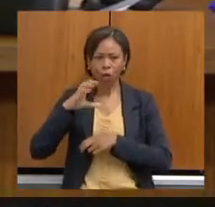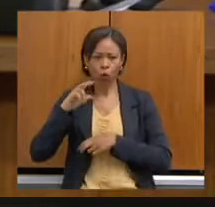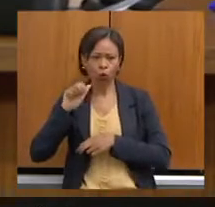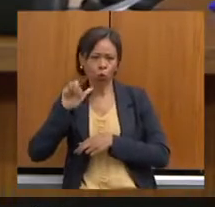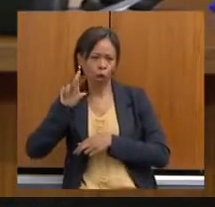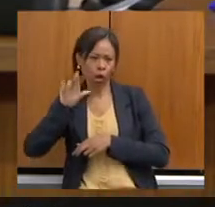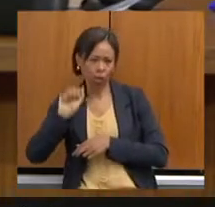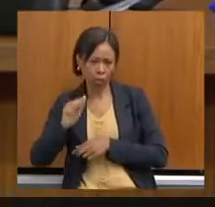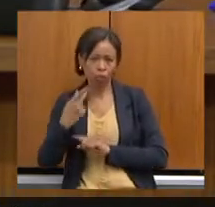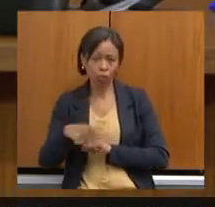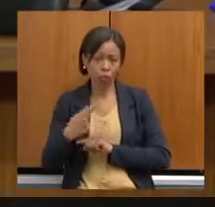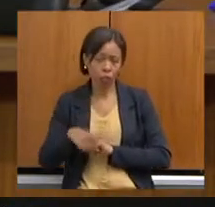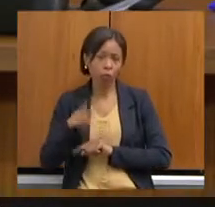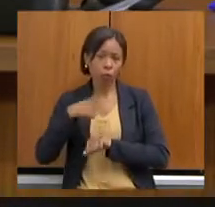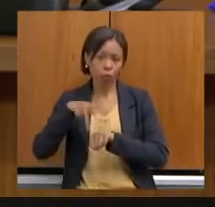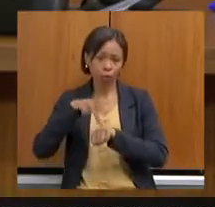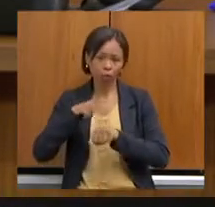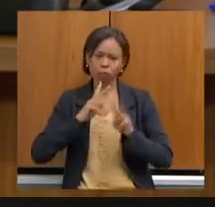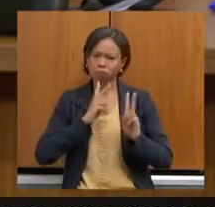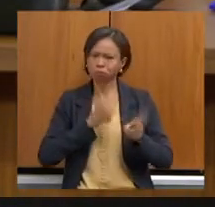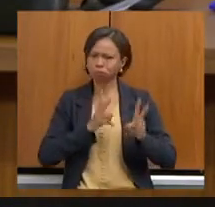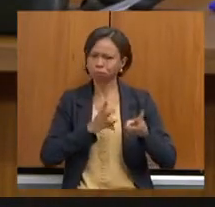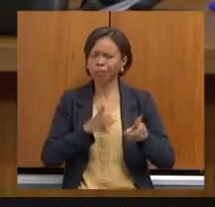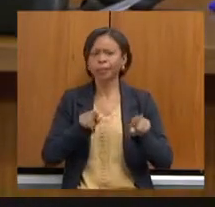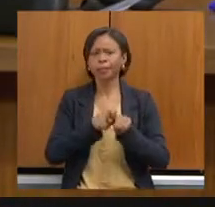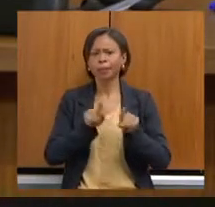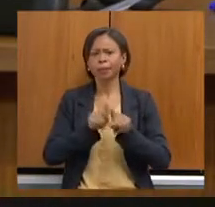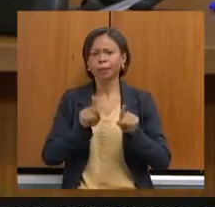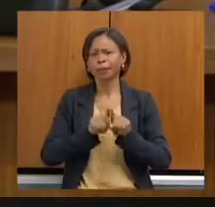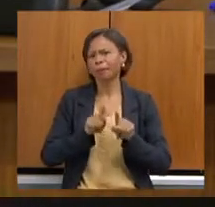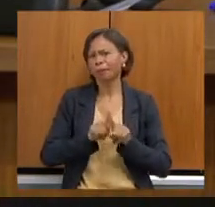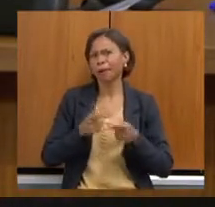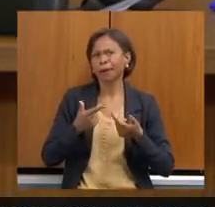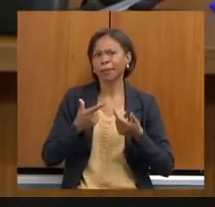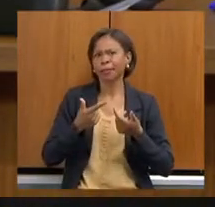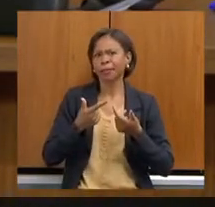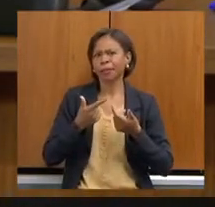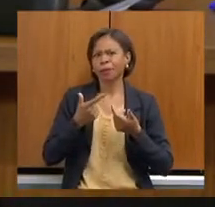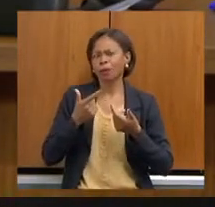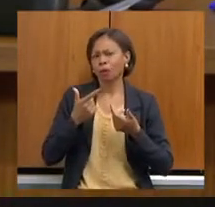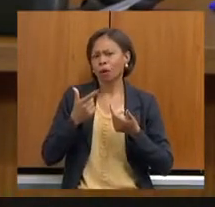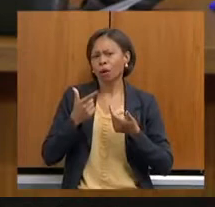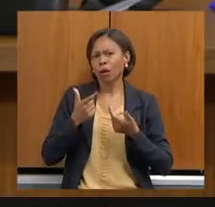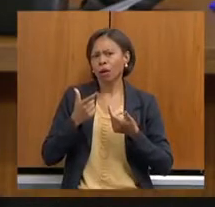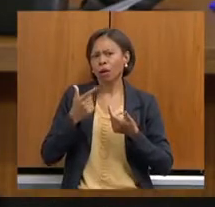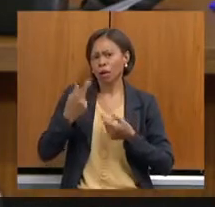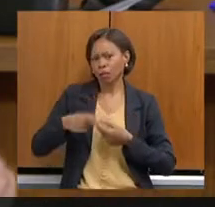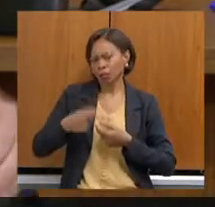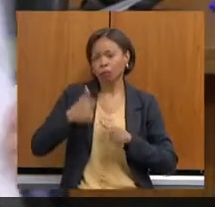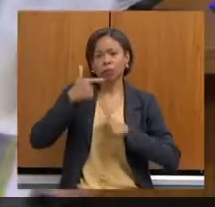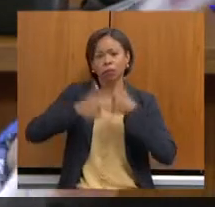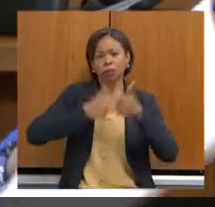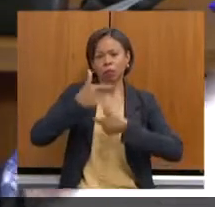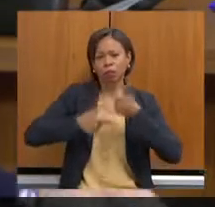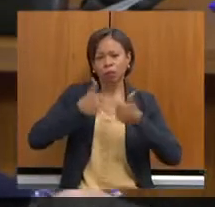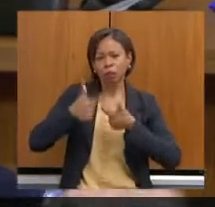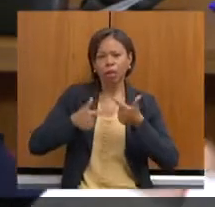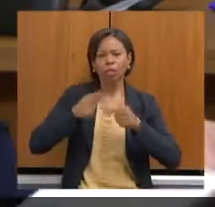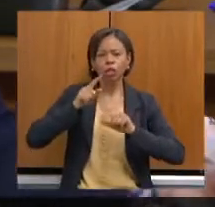continua firme e circulares técnicas e também pequenos livros como aqui esse trabalho para queijaria de